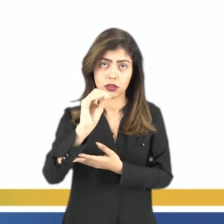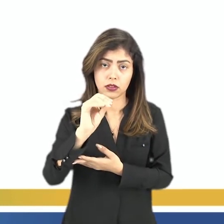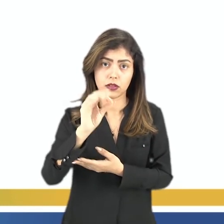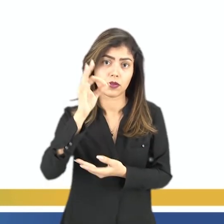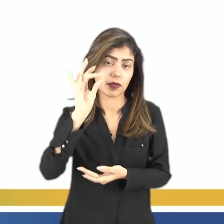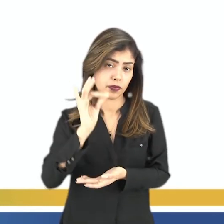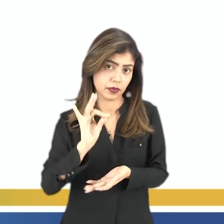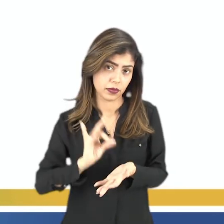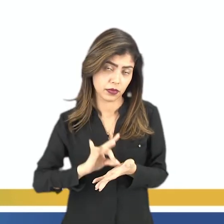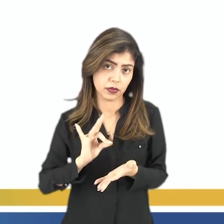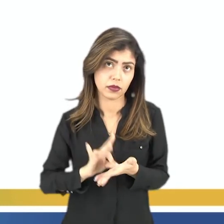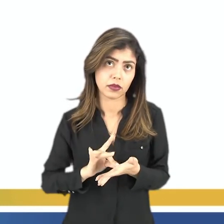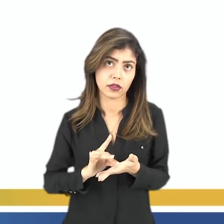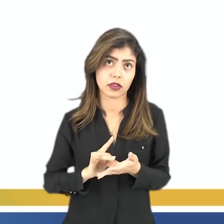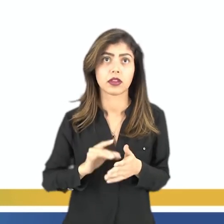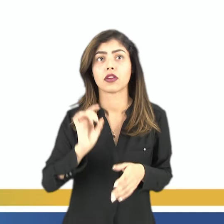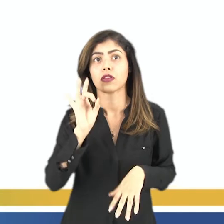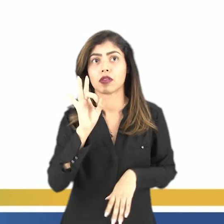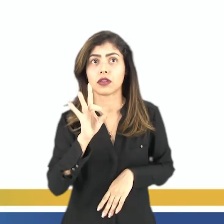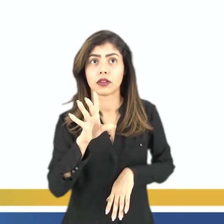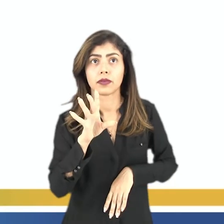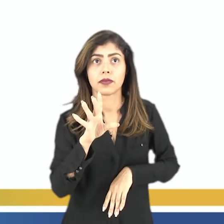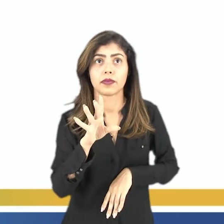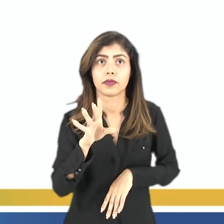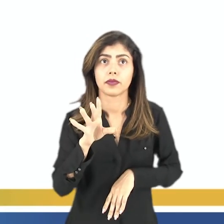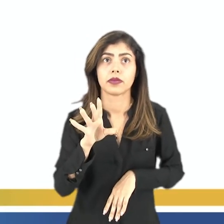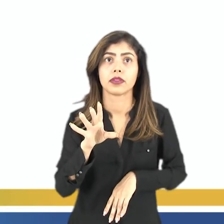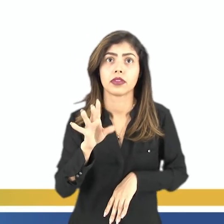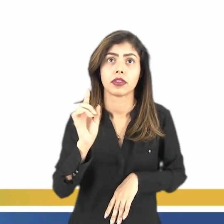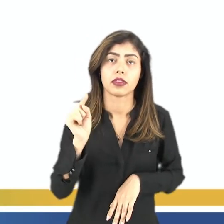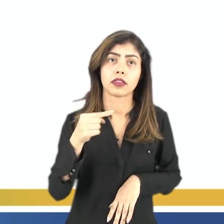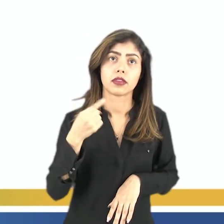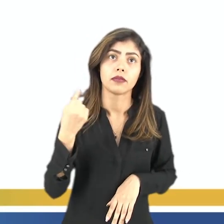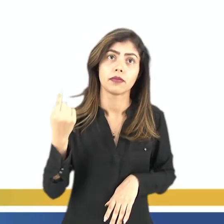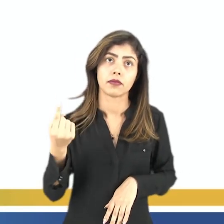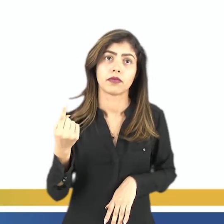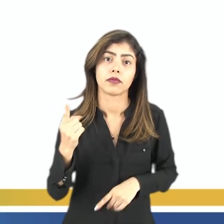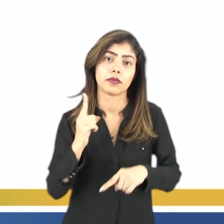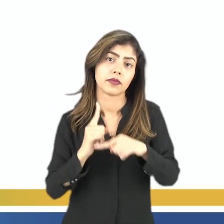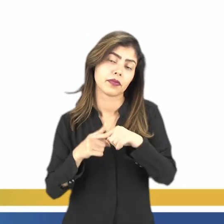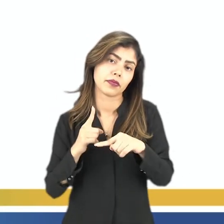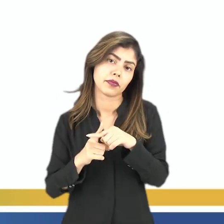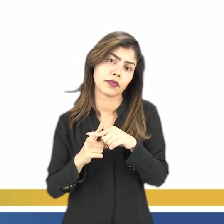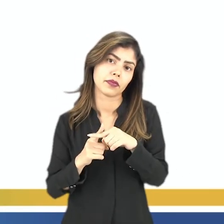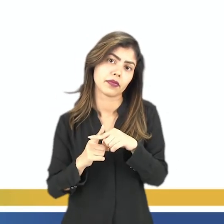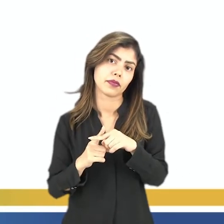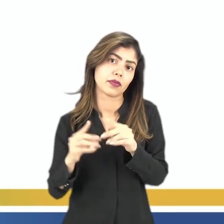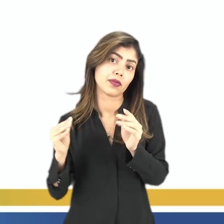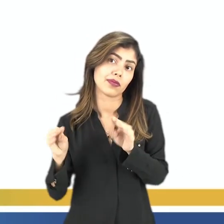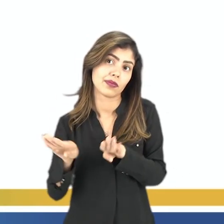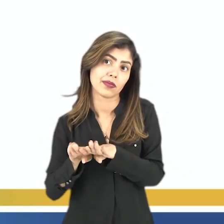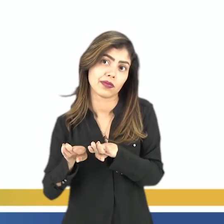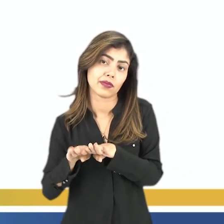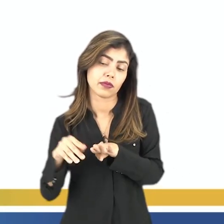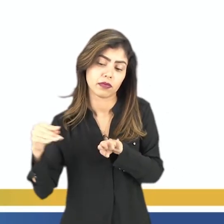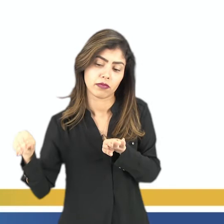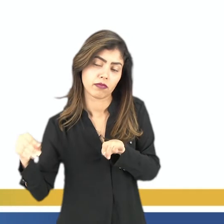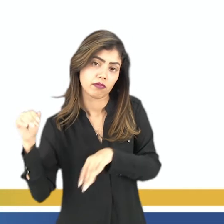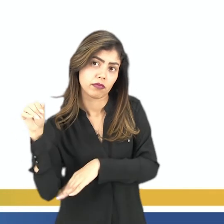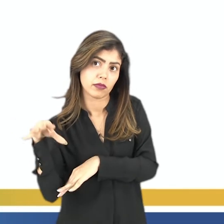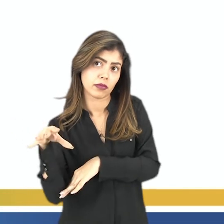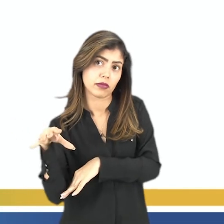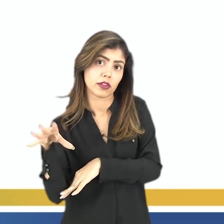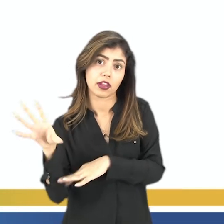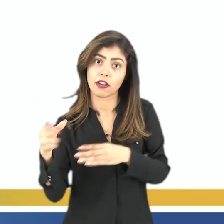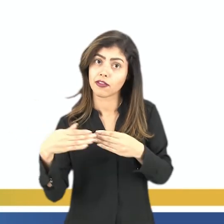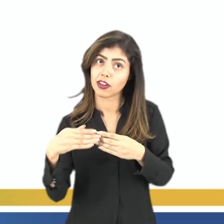fato, ele ligou do lado, só que ele colocou o outro lado da bateria, o lado positivo, no lado também. Ou seja, o circuito não